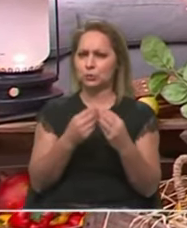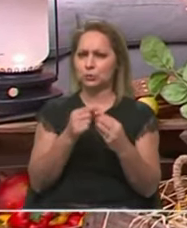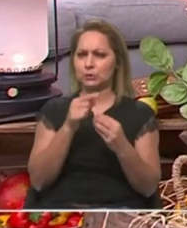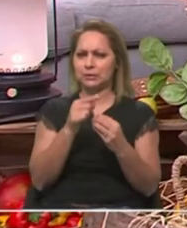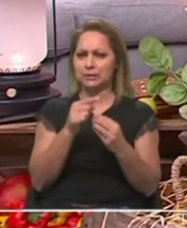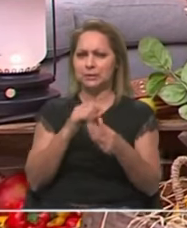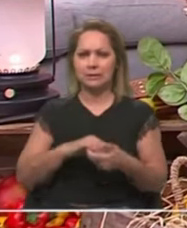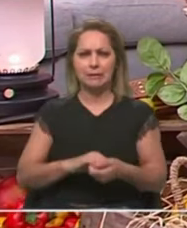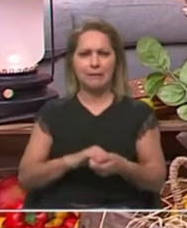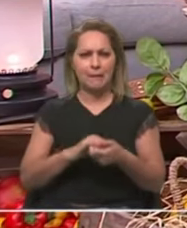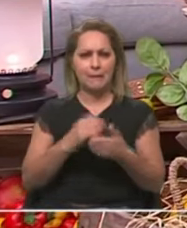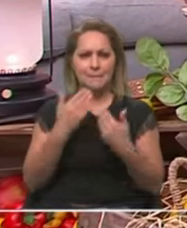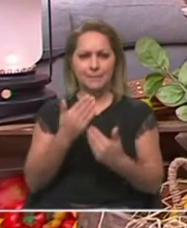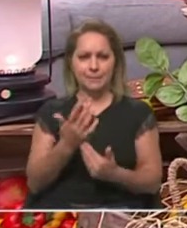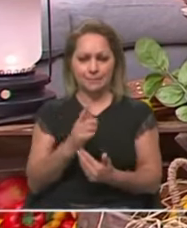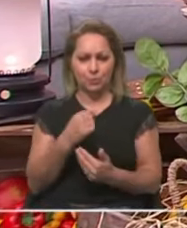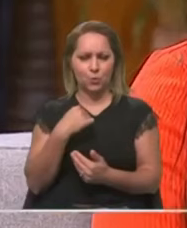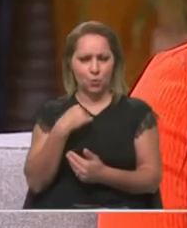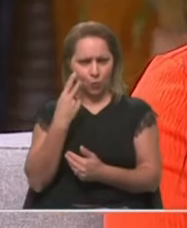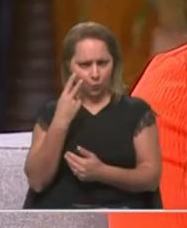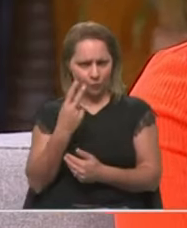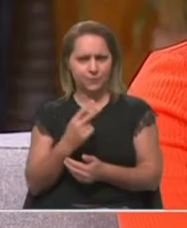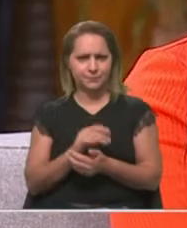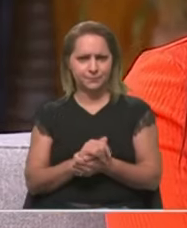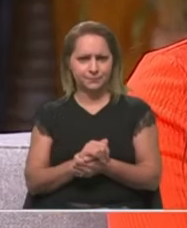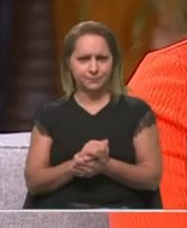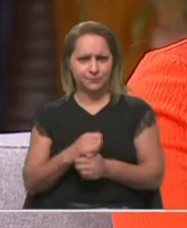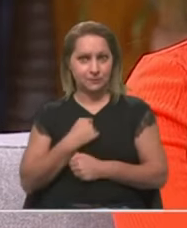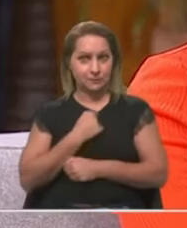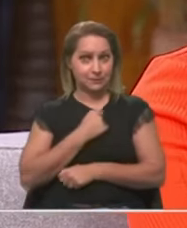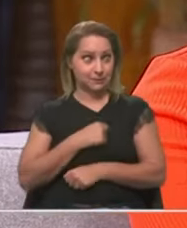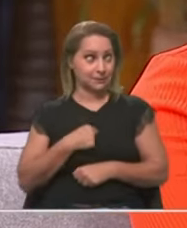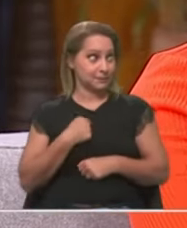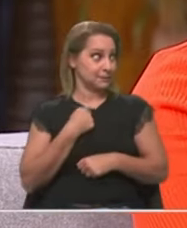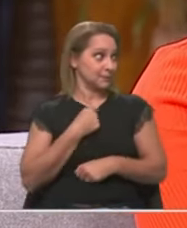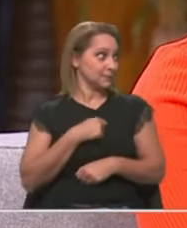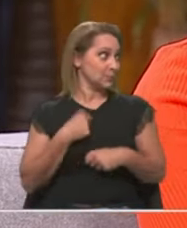foram a dar os parabéns. Eu reparei nisso. Estavam tão ressabiados, meu Deus.